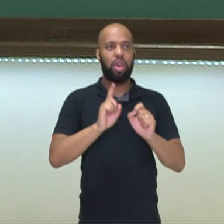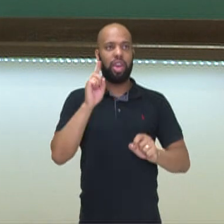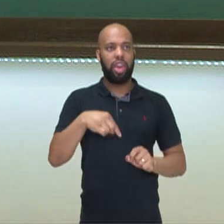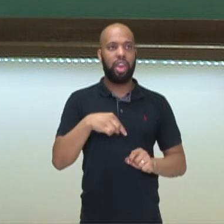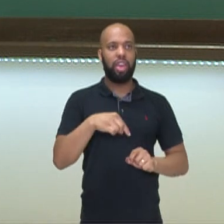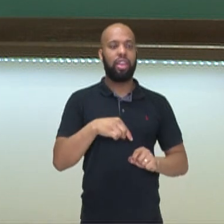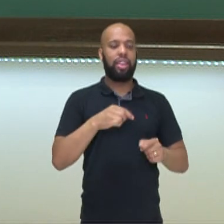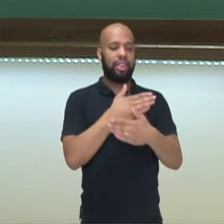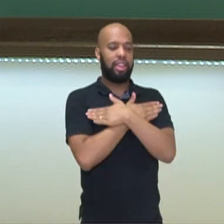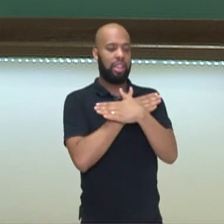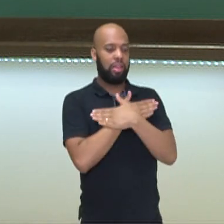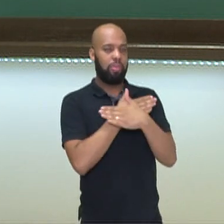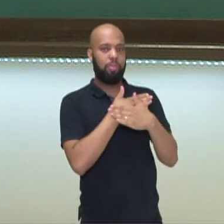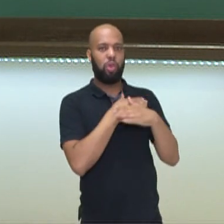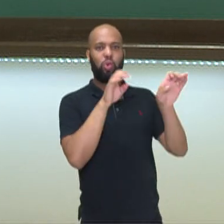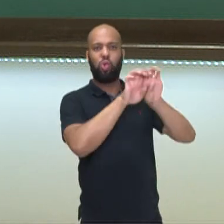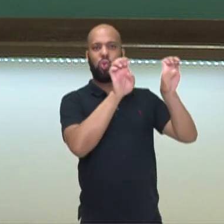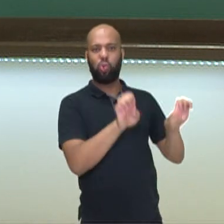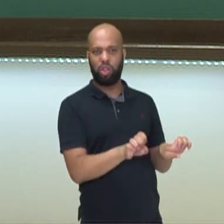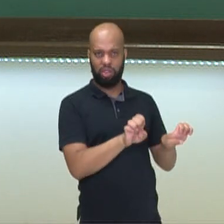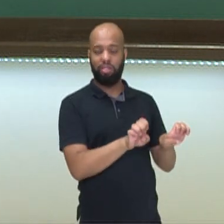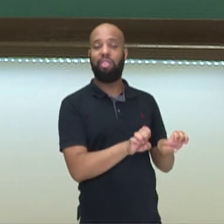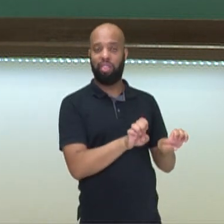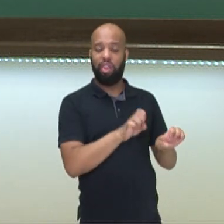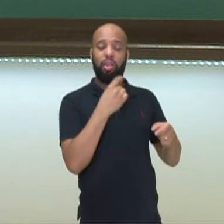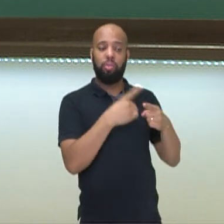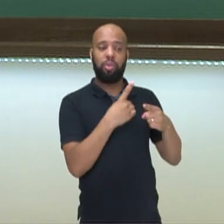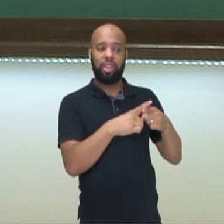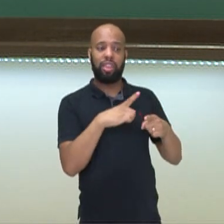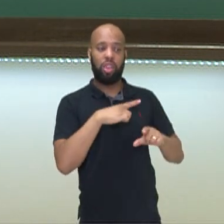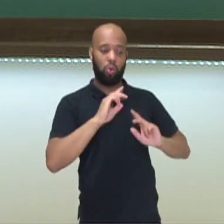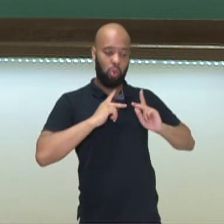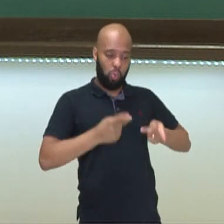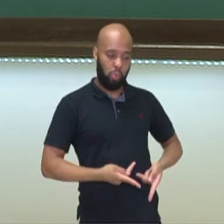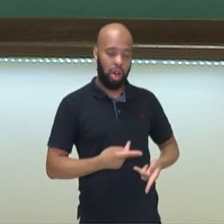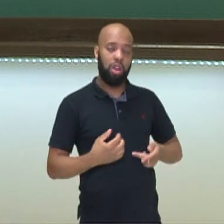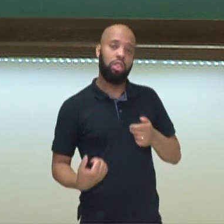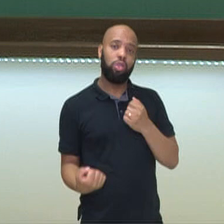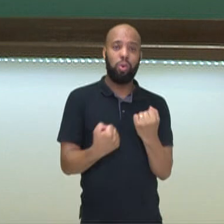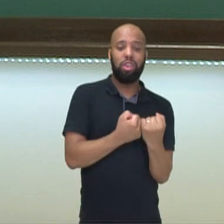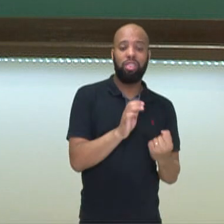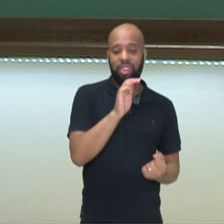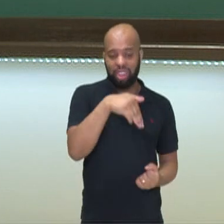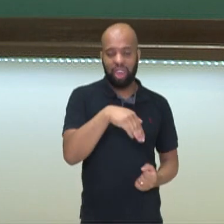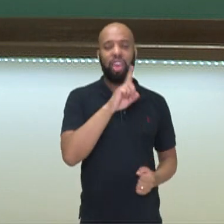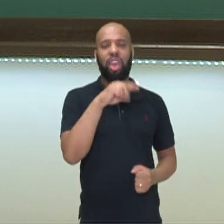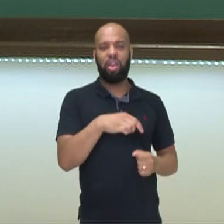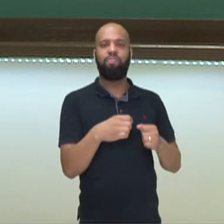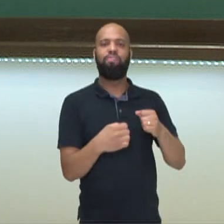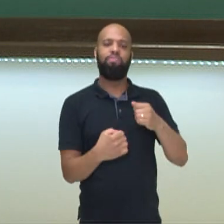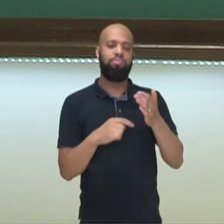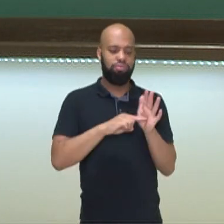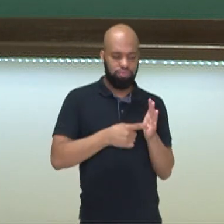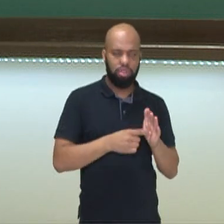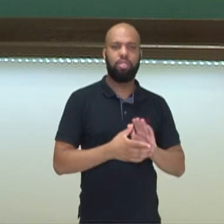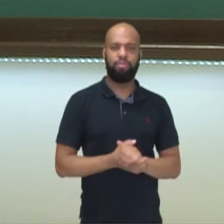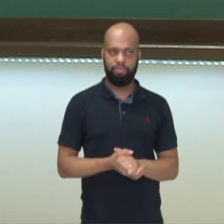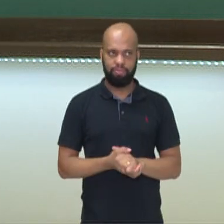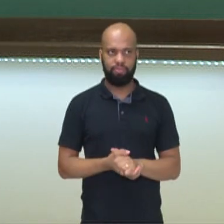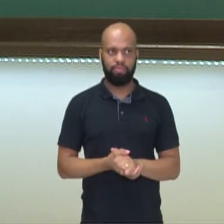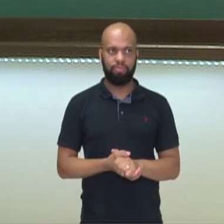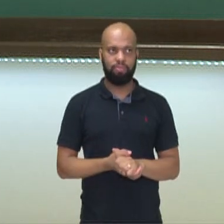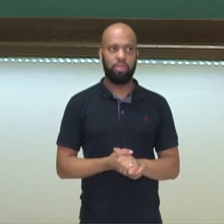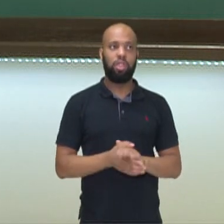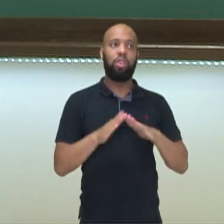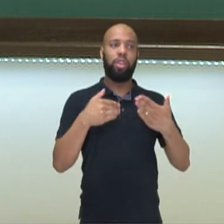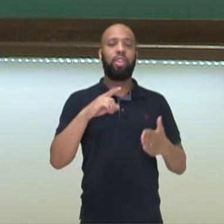desemprego estrutural. O homem foi substituído por uma máquina, tá?